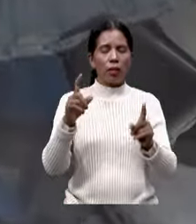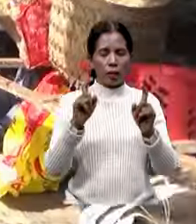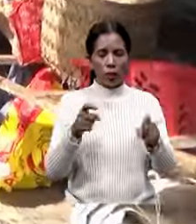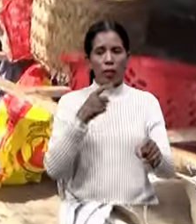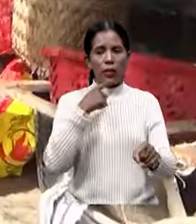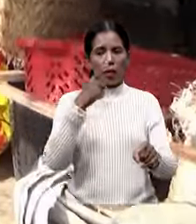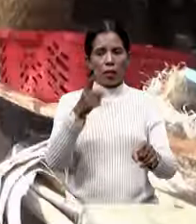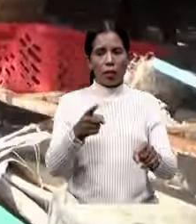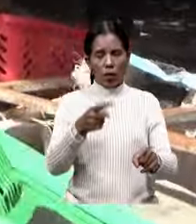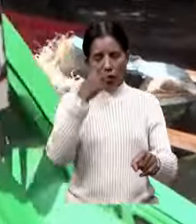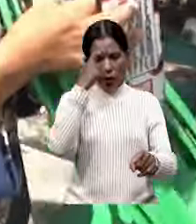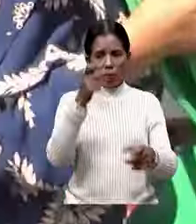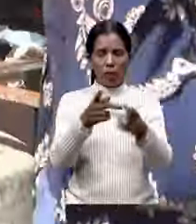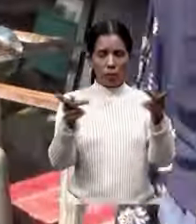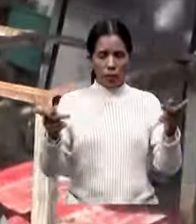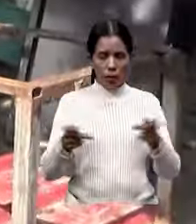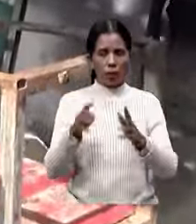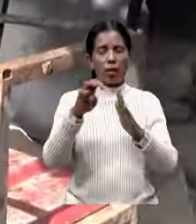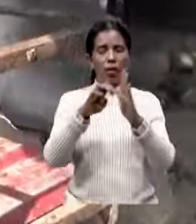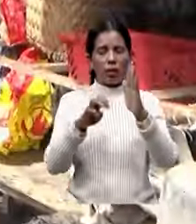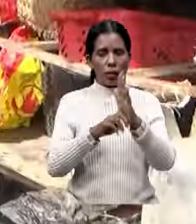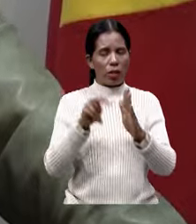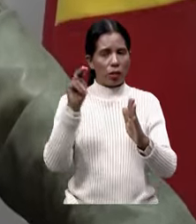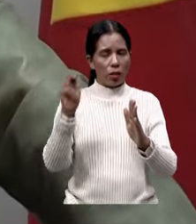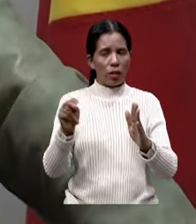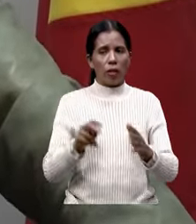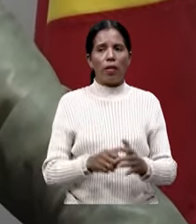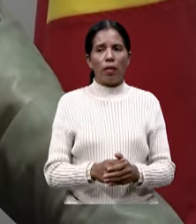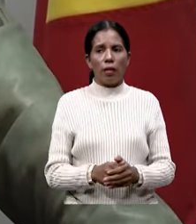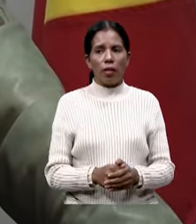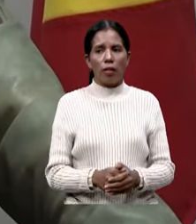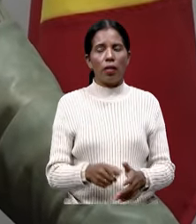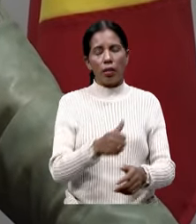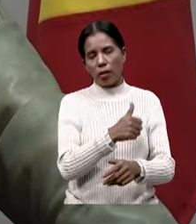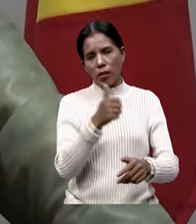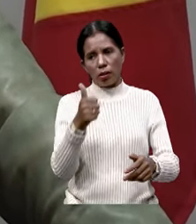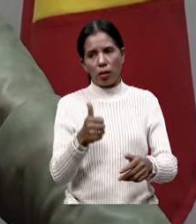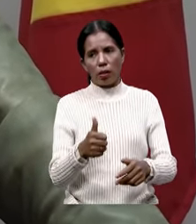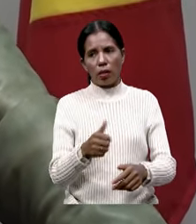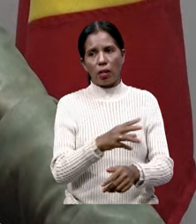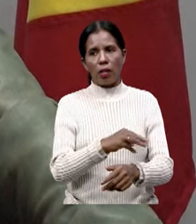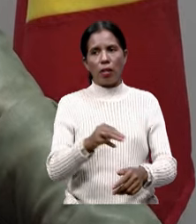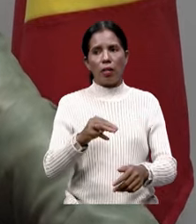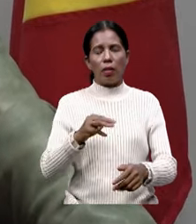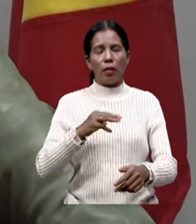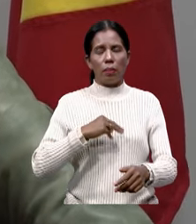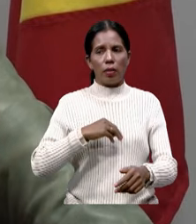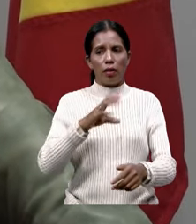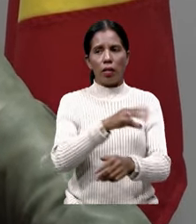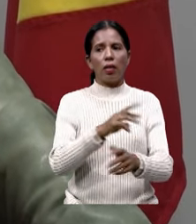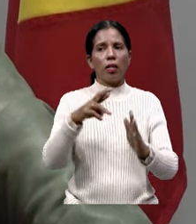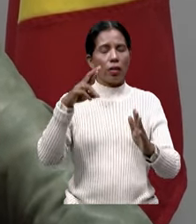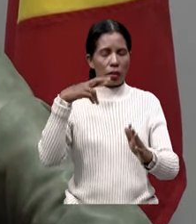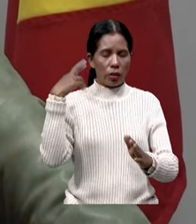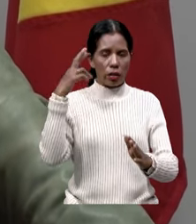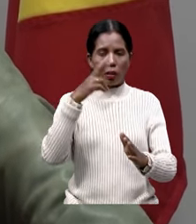e vixo tava fatto in Stato Unito, occupação ilegal, e se lo mettiamo na conu. Restaurante dia